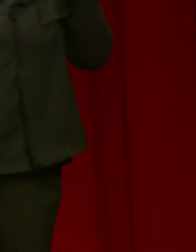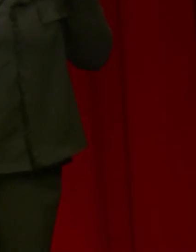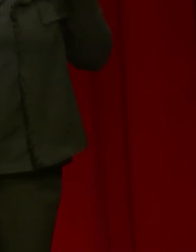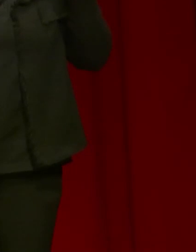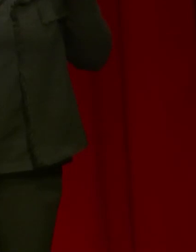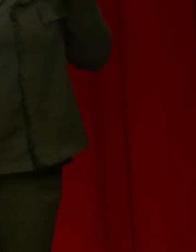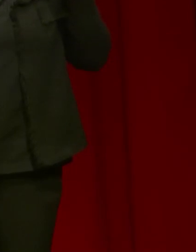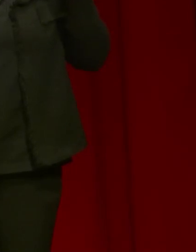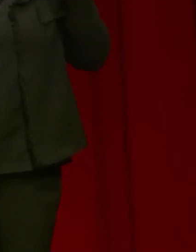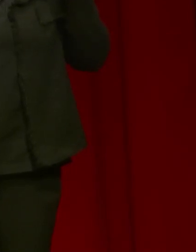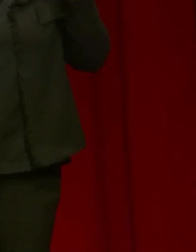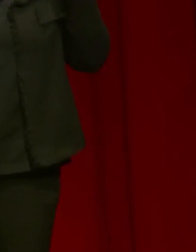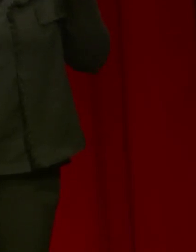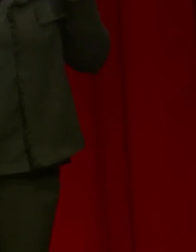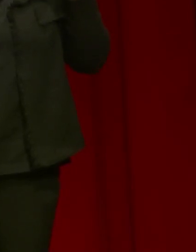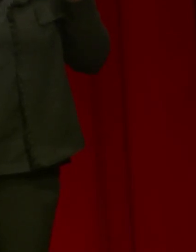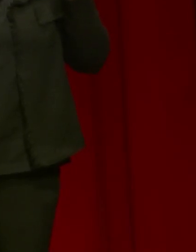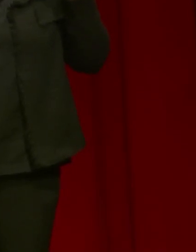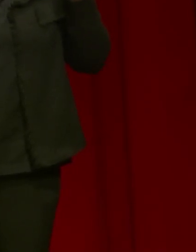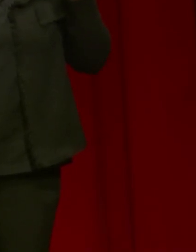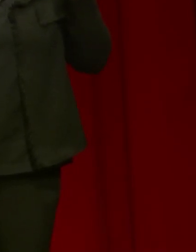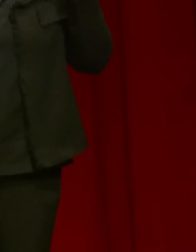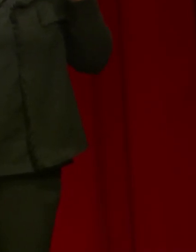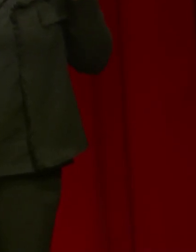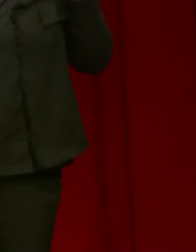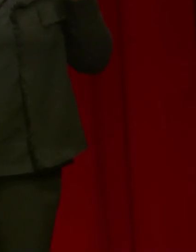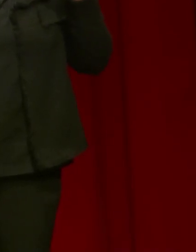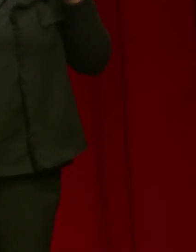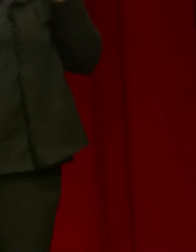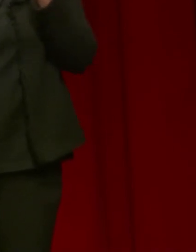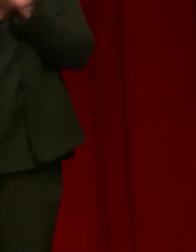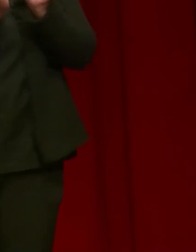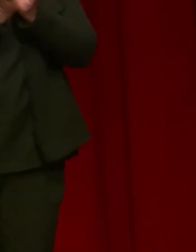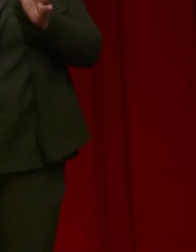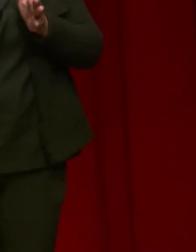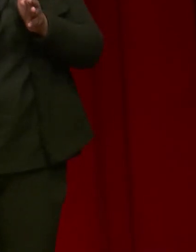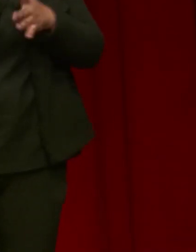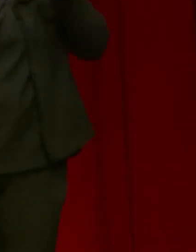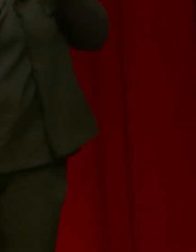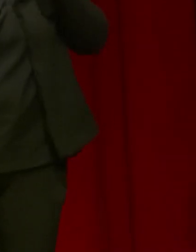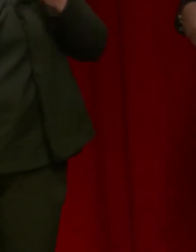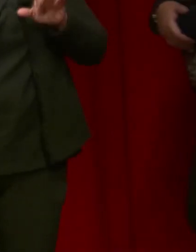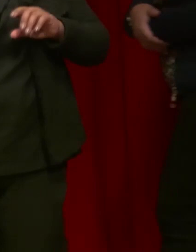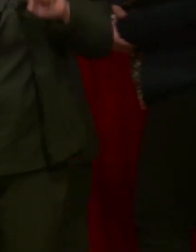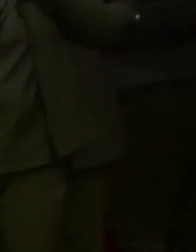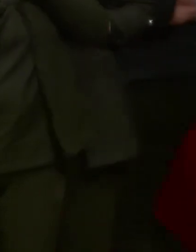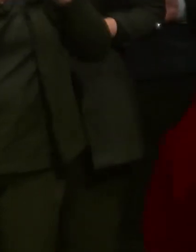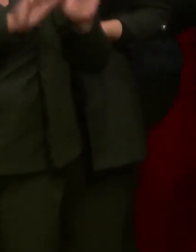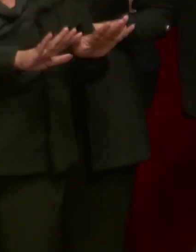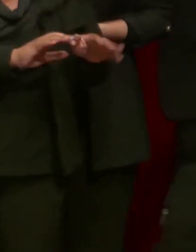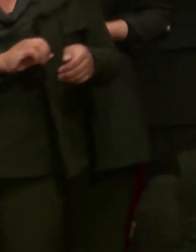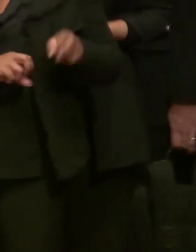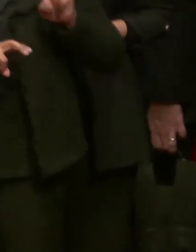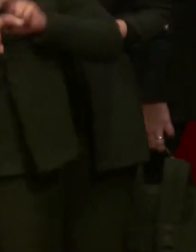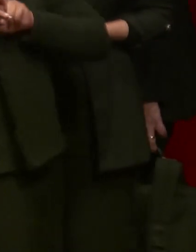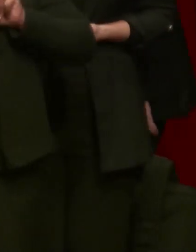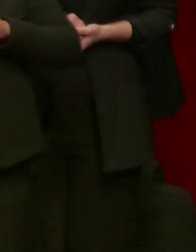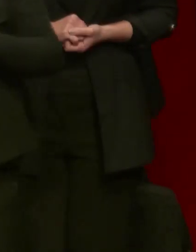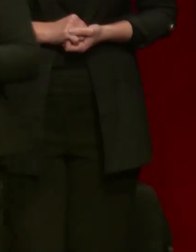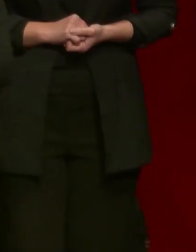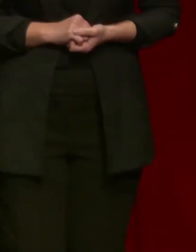Refúgio? Olha aí, essa galera linda que veio com a gente aqui, vocês são uma bênção, pode